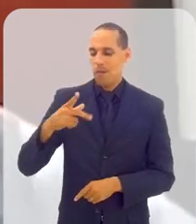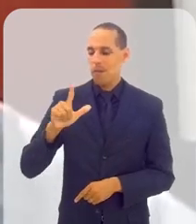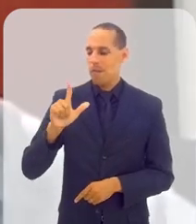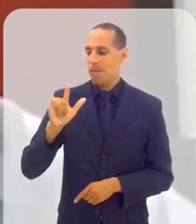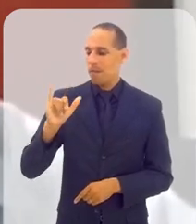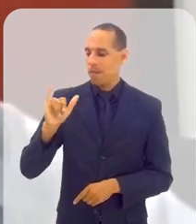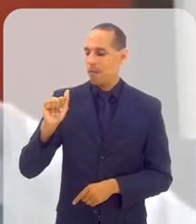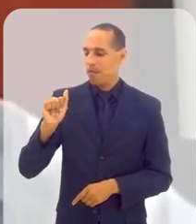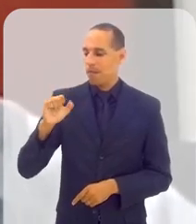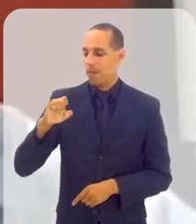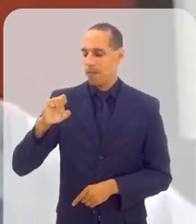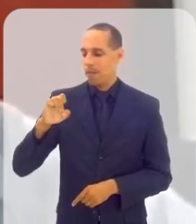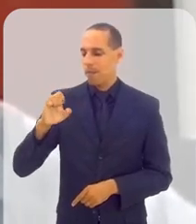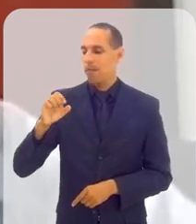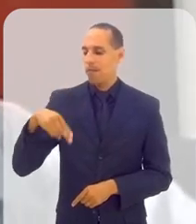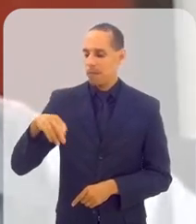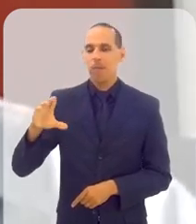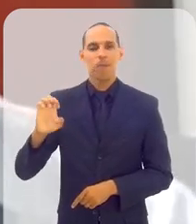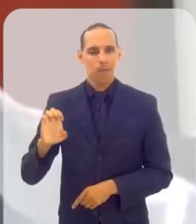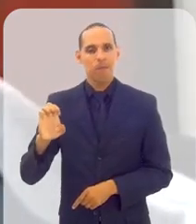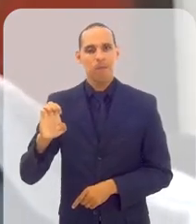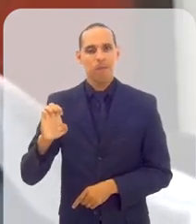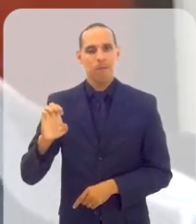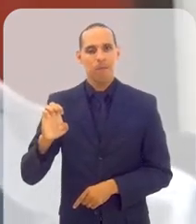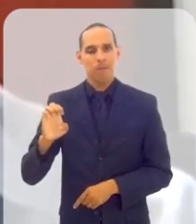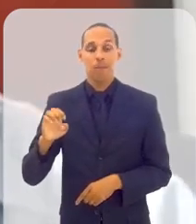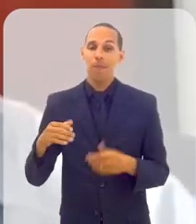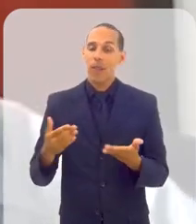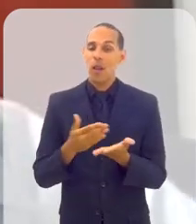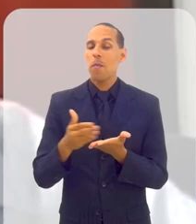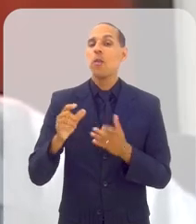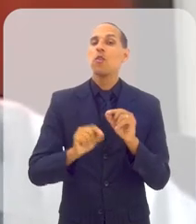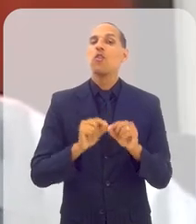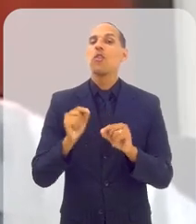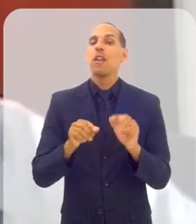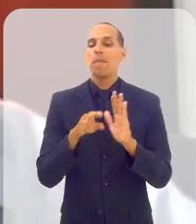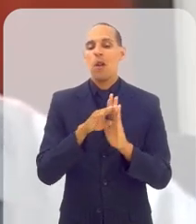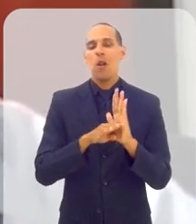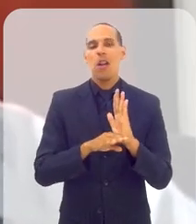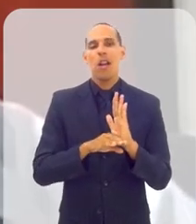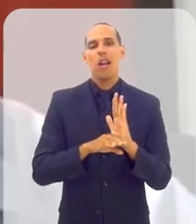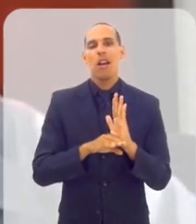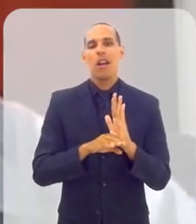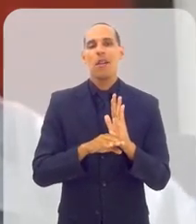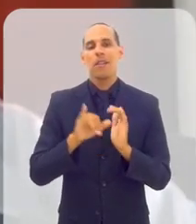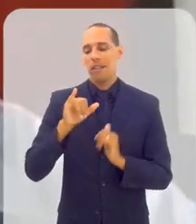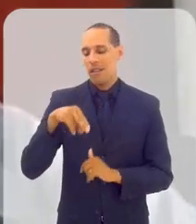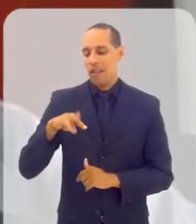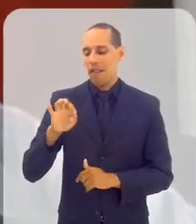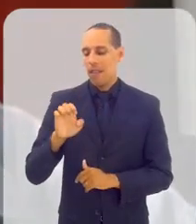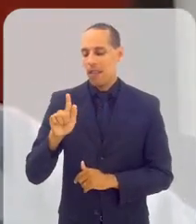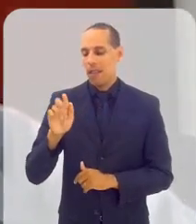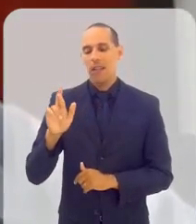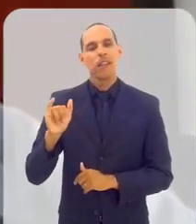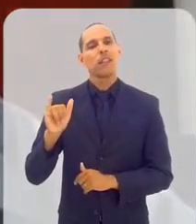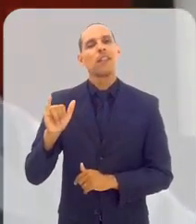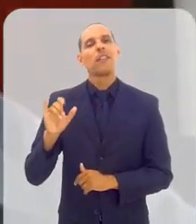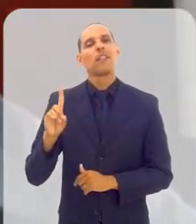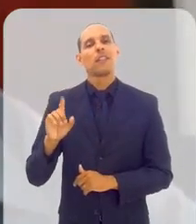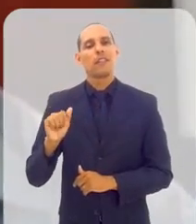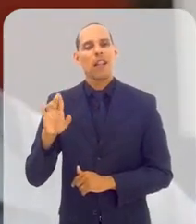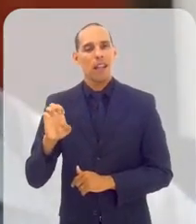Compliance. E, a partir daí, iniciou também um programa de integridade, se associando ao